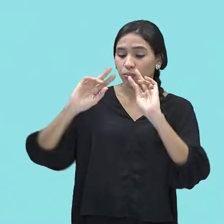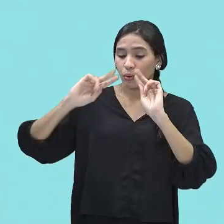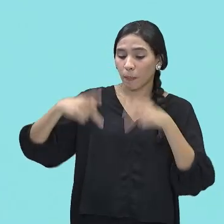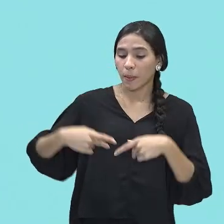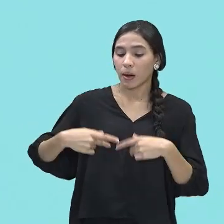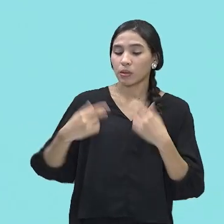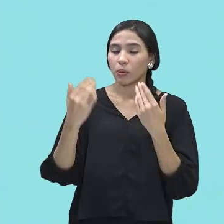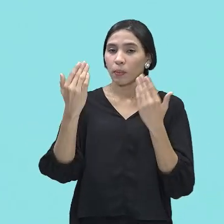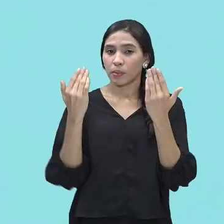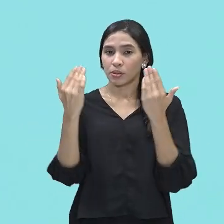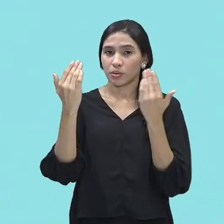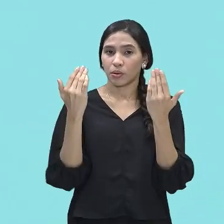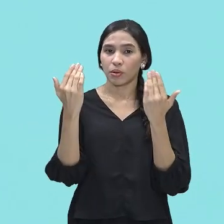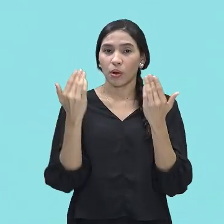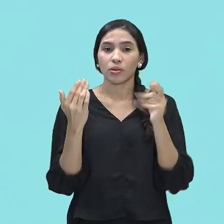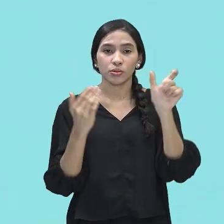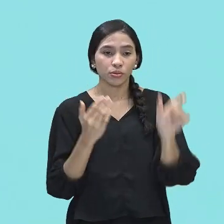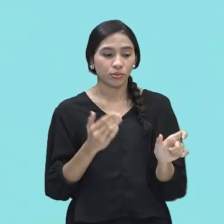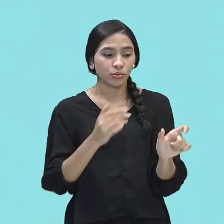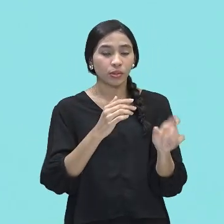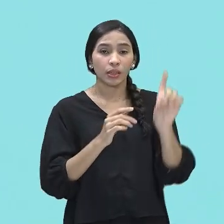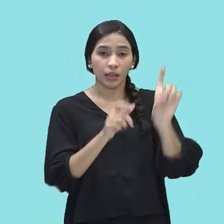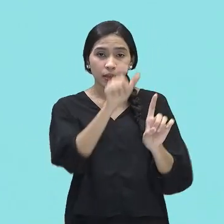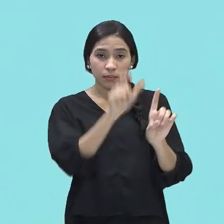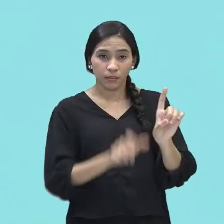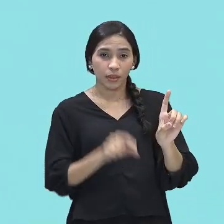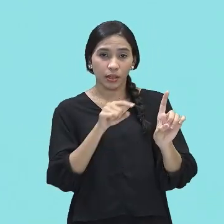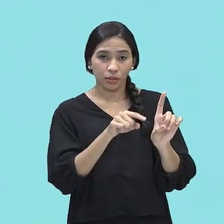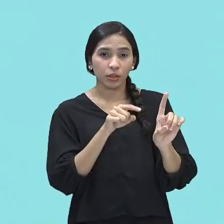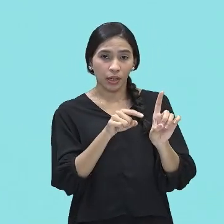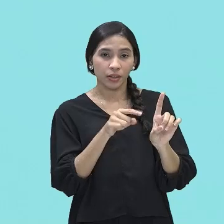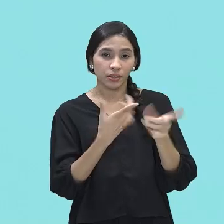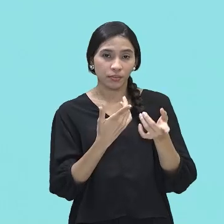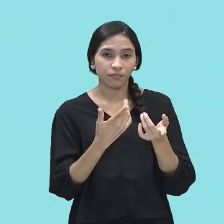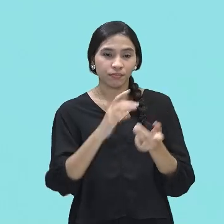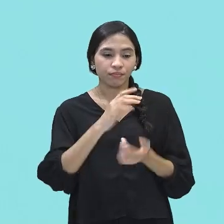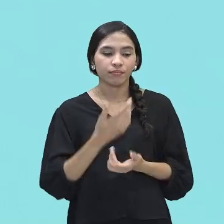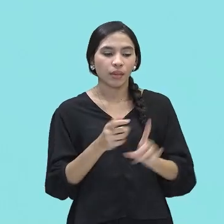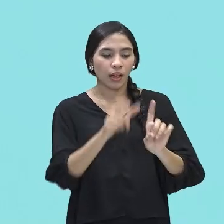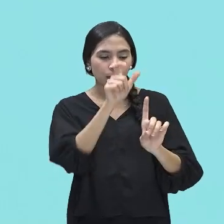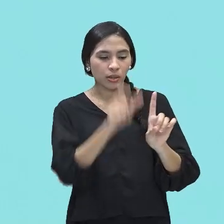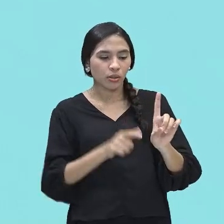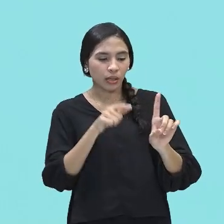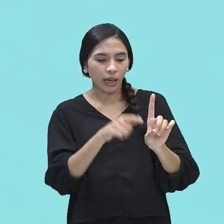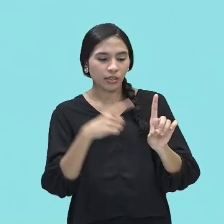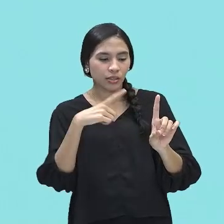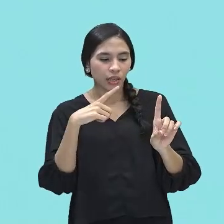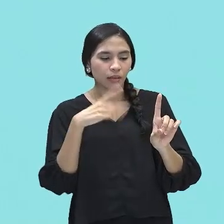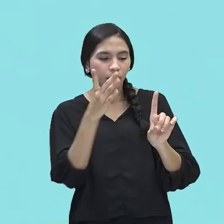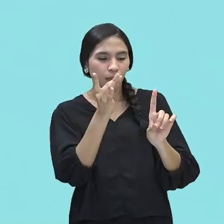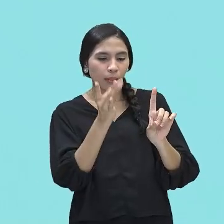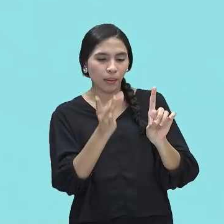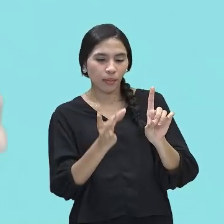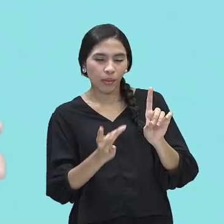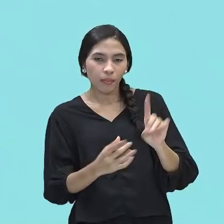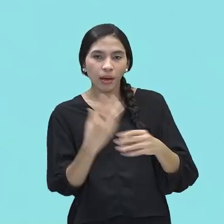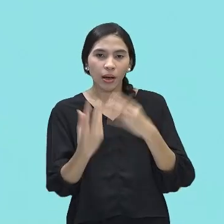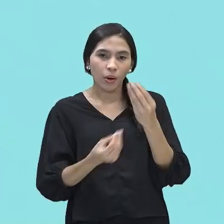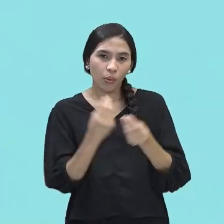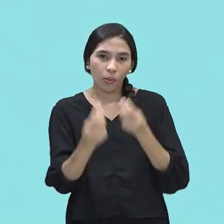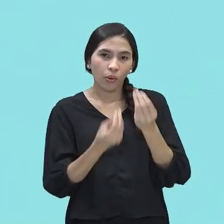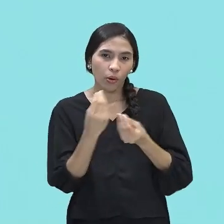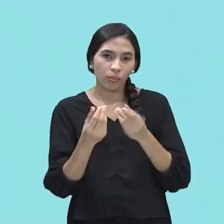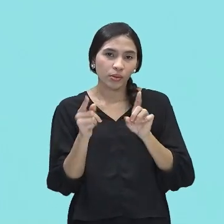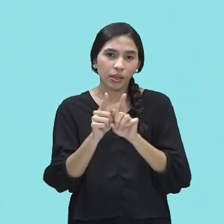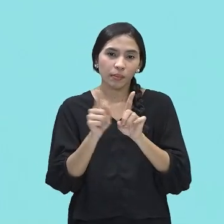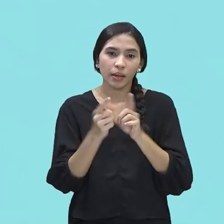psicológico da personagem. Não vai ser só o que está ali. Então, vai ter aquela descrição dos fatos e o